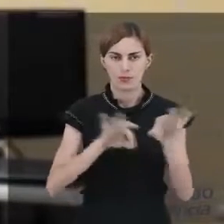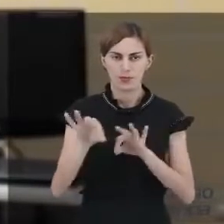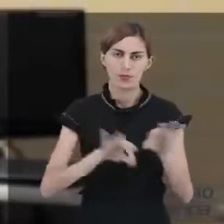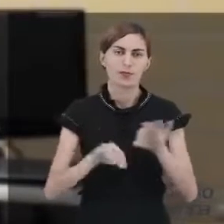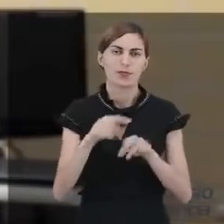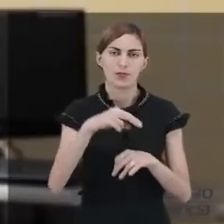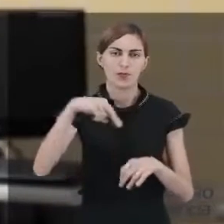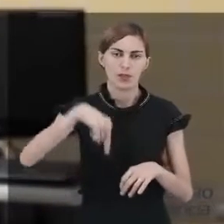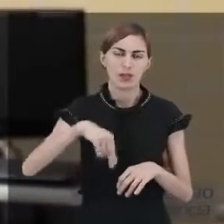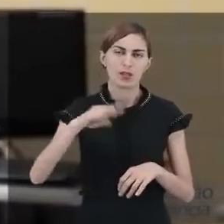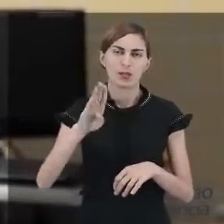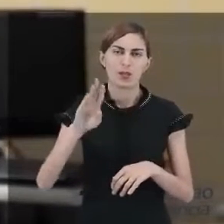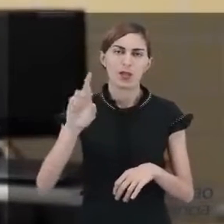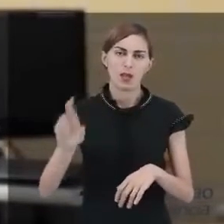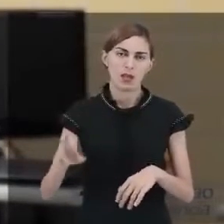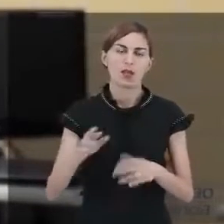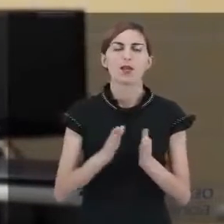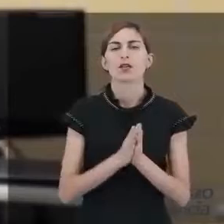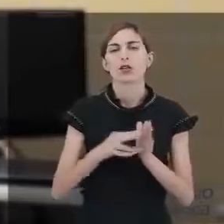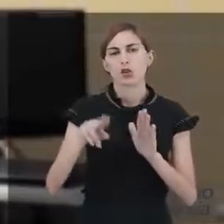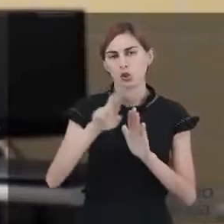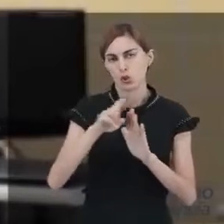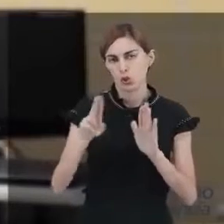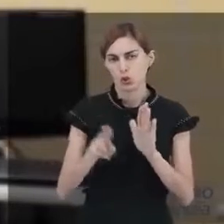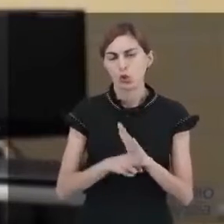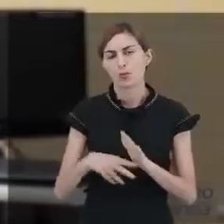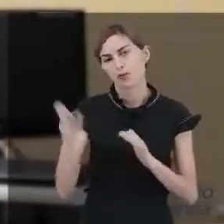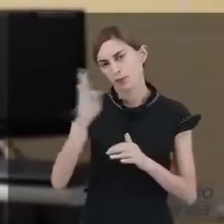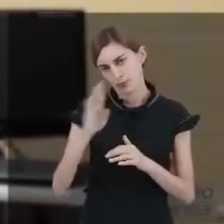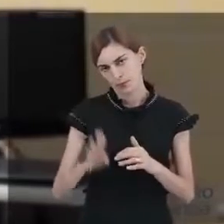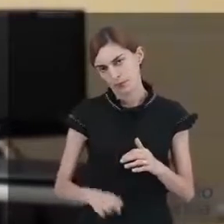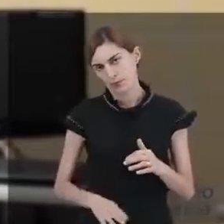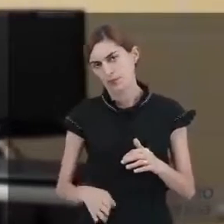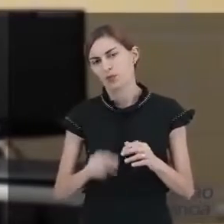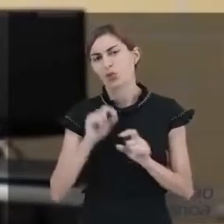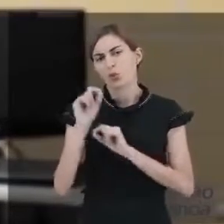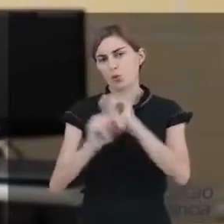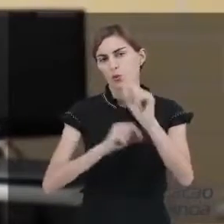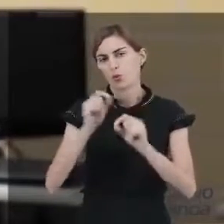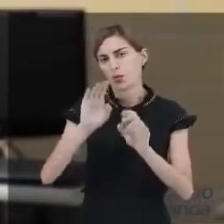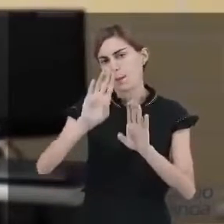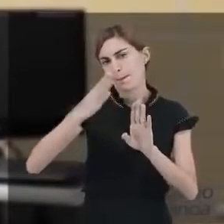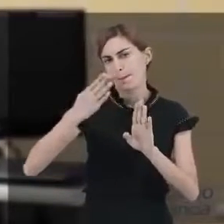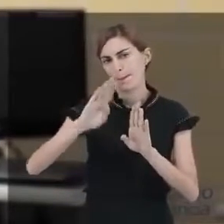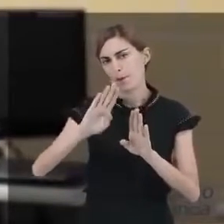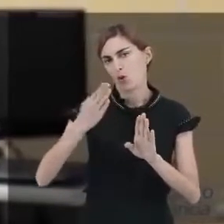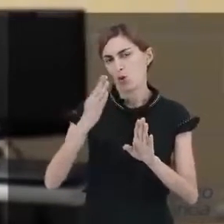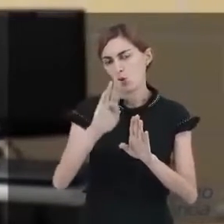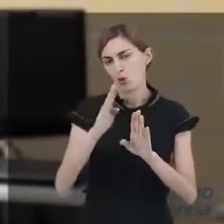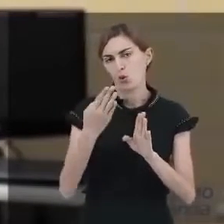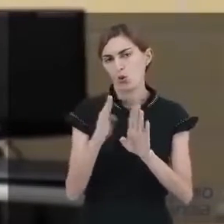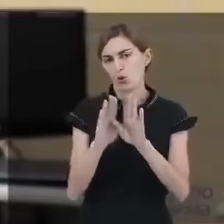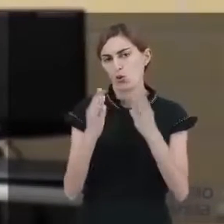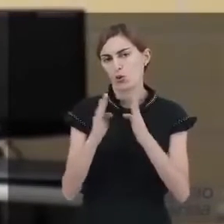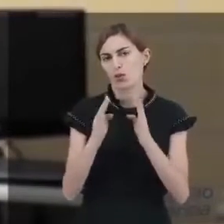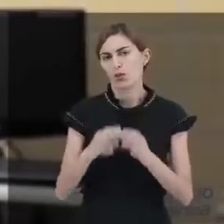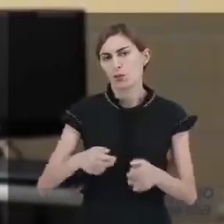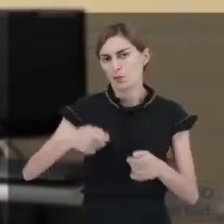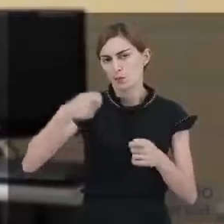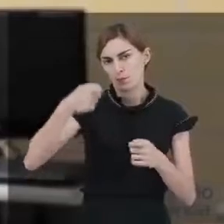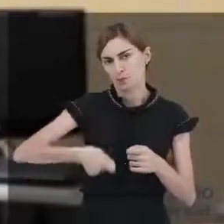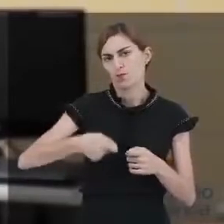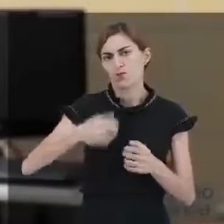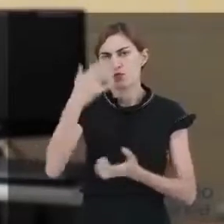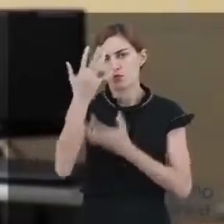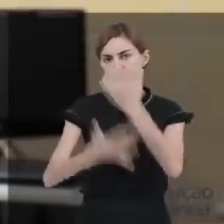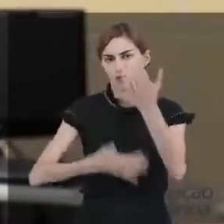na NBR, das normas brasileiras, que fala sobre o que é porta incombustível, o que é porta resistente ao